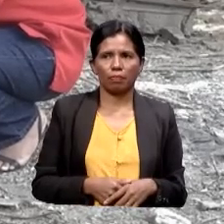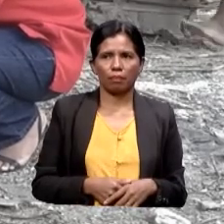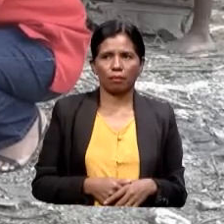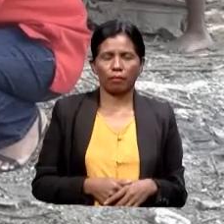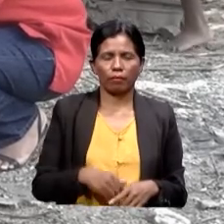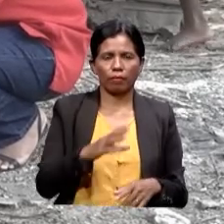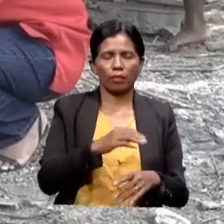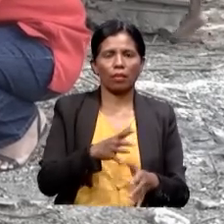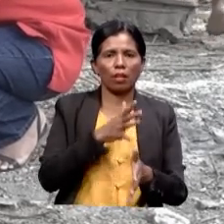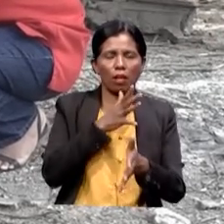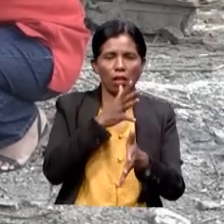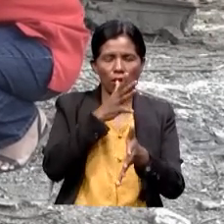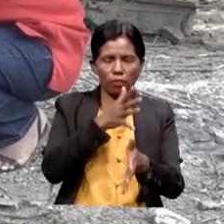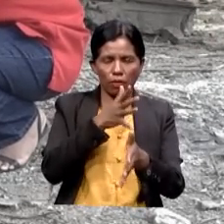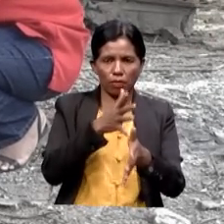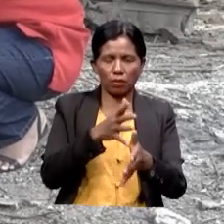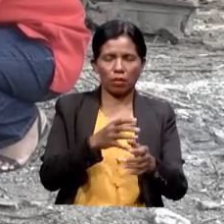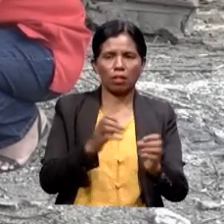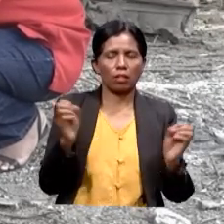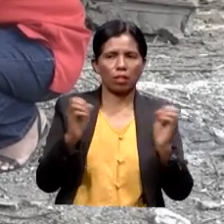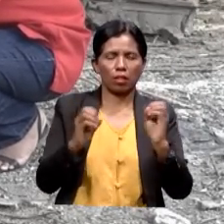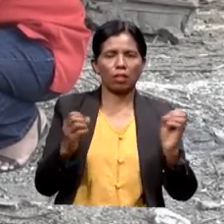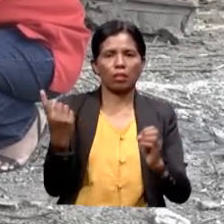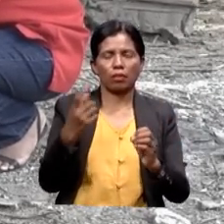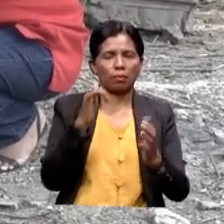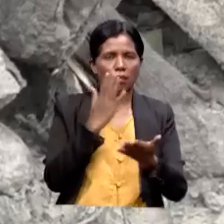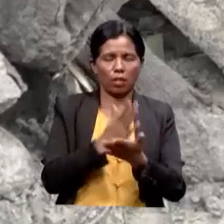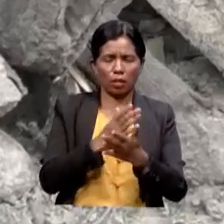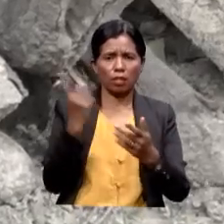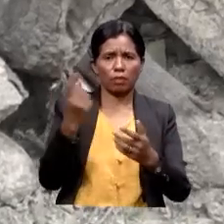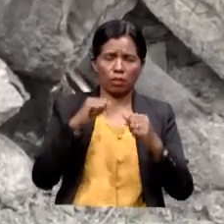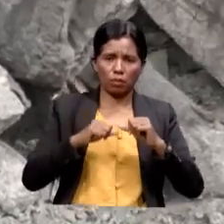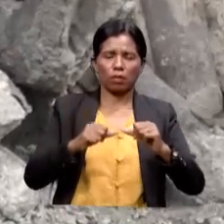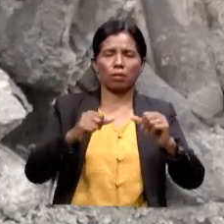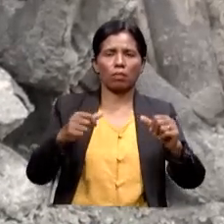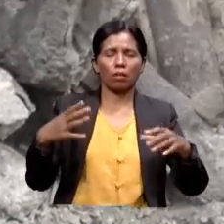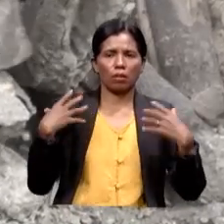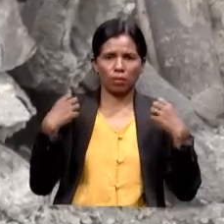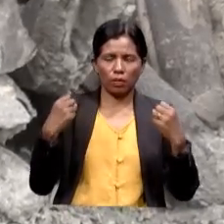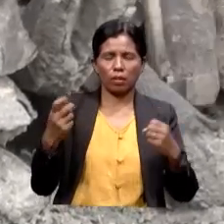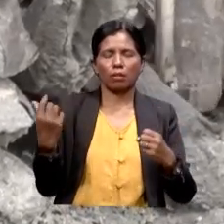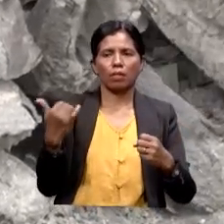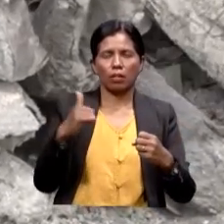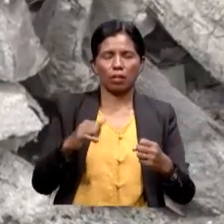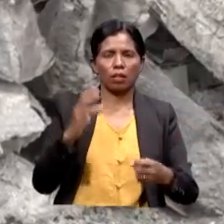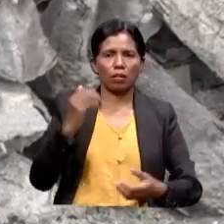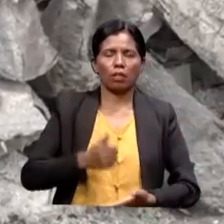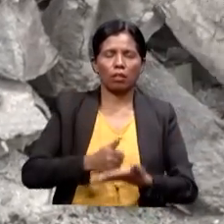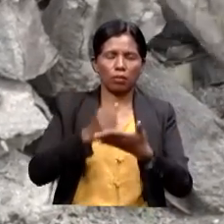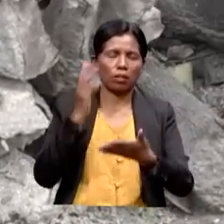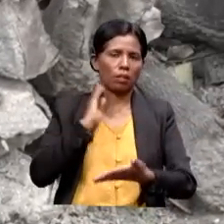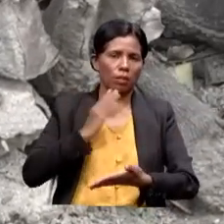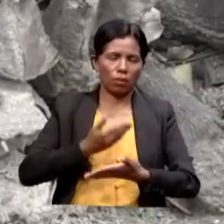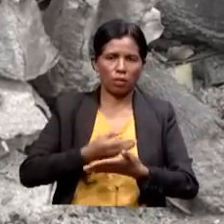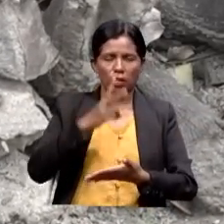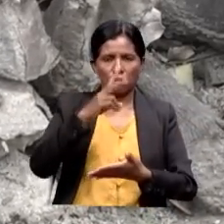Principio avu Berta se la rende, na fatin luto ho bit ne bi iha. Pode atende Bewan José Ateide no Cornelio Ateide